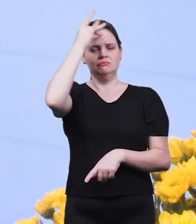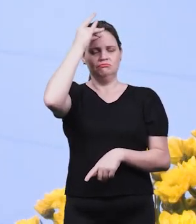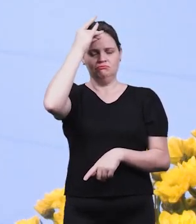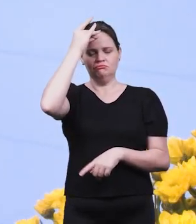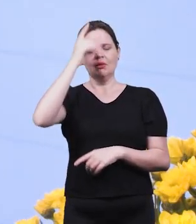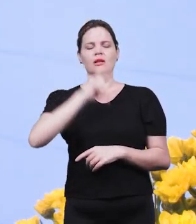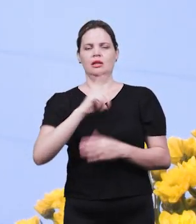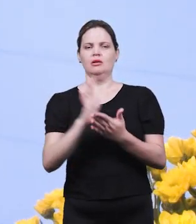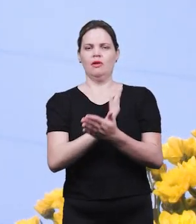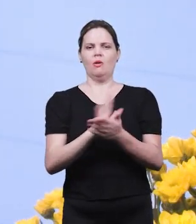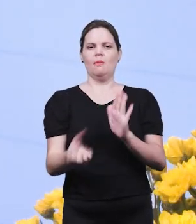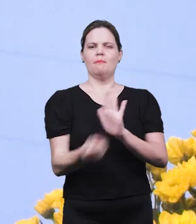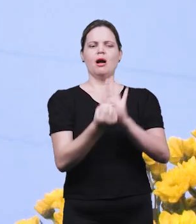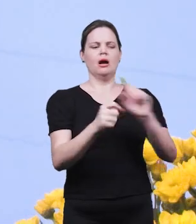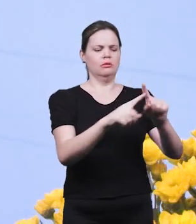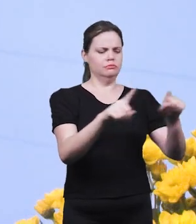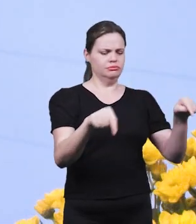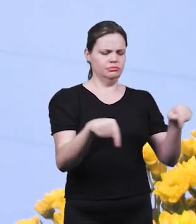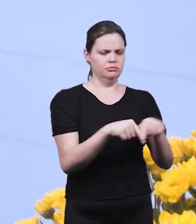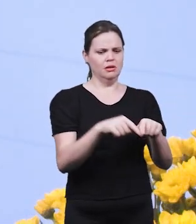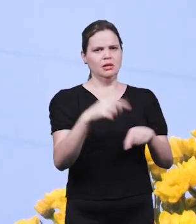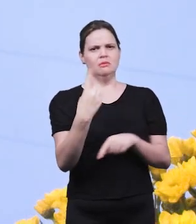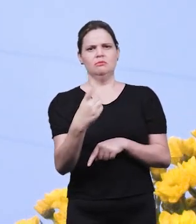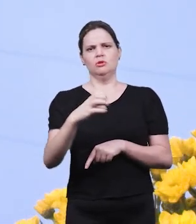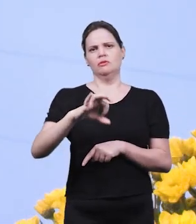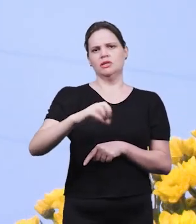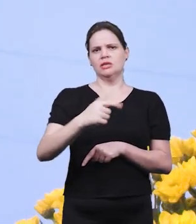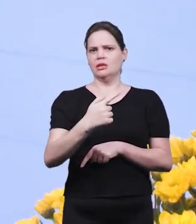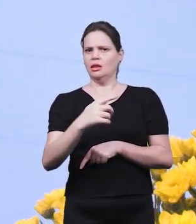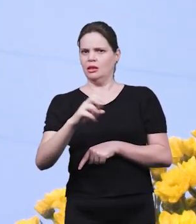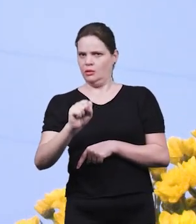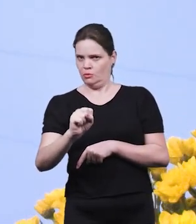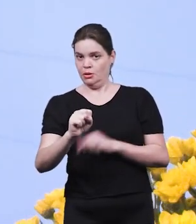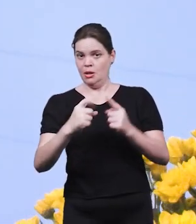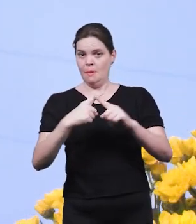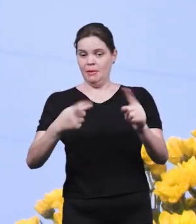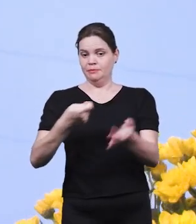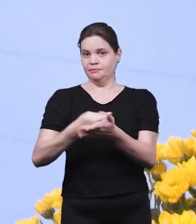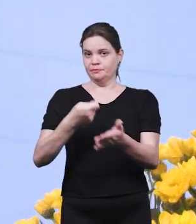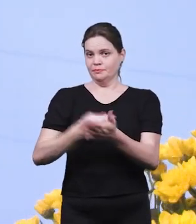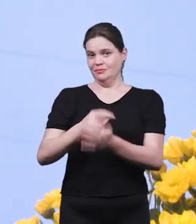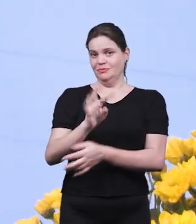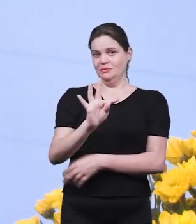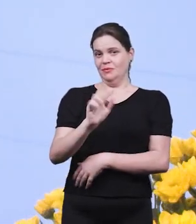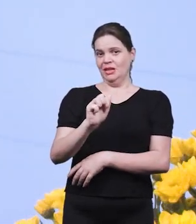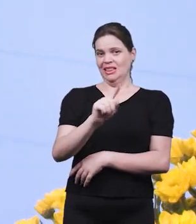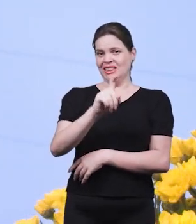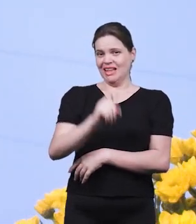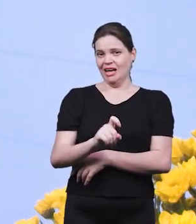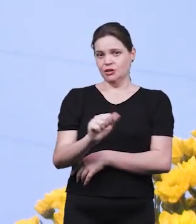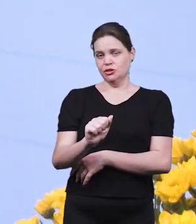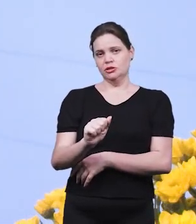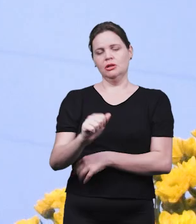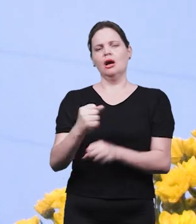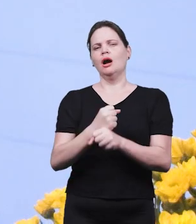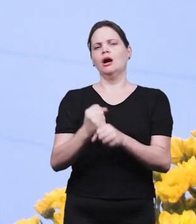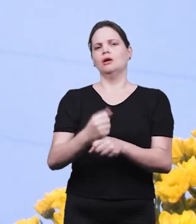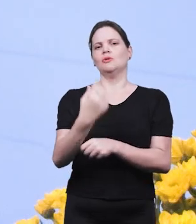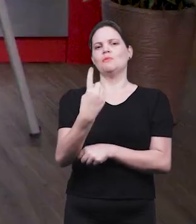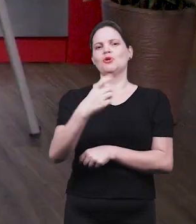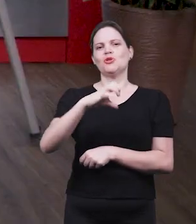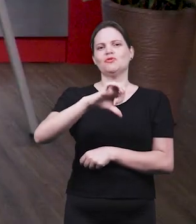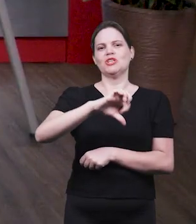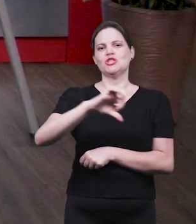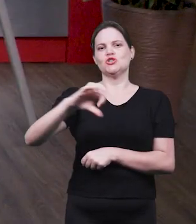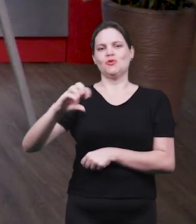algumas demarcações em 68, mas a cobrança de taxas ela ocorreu na década de 90. Inclusive,